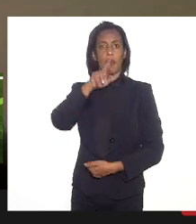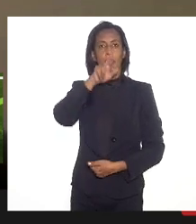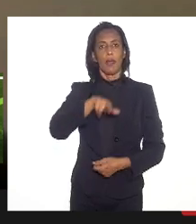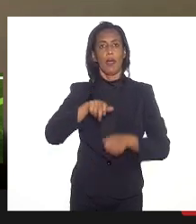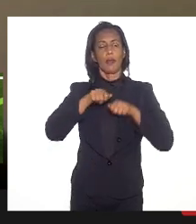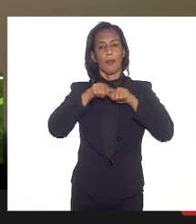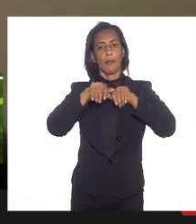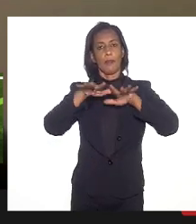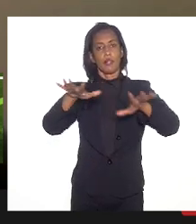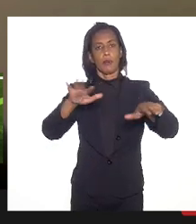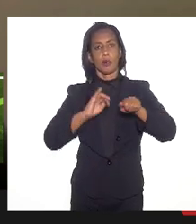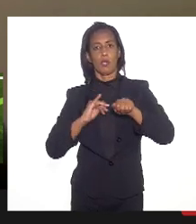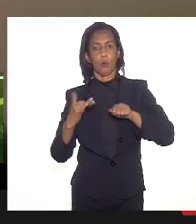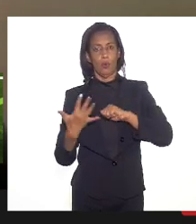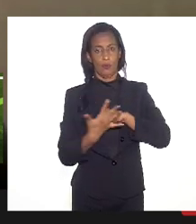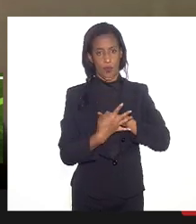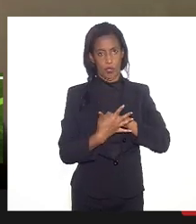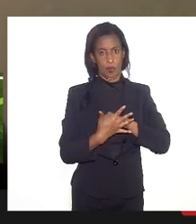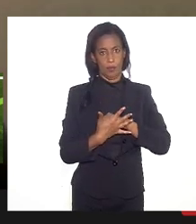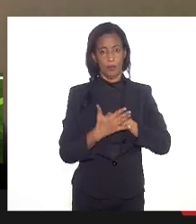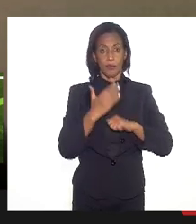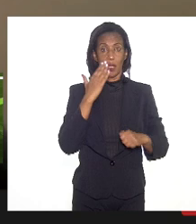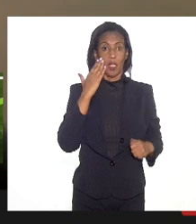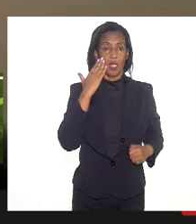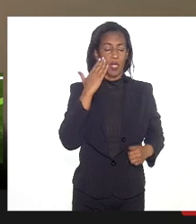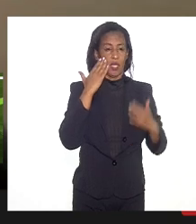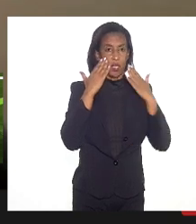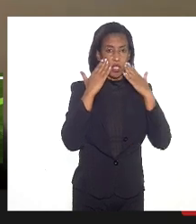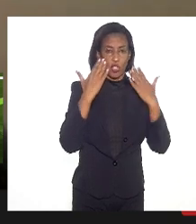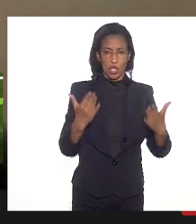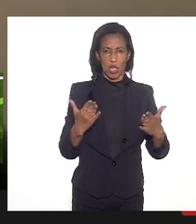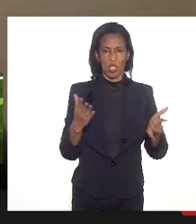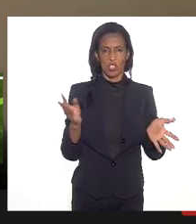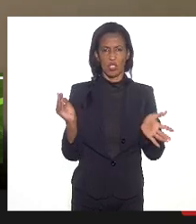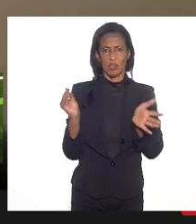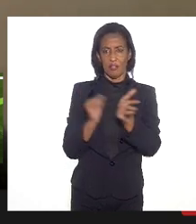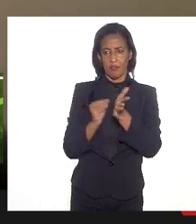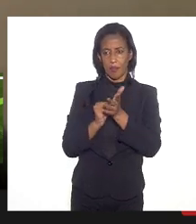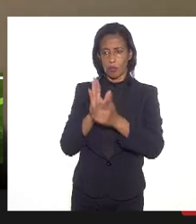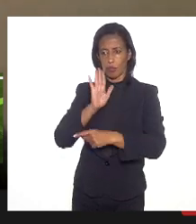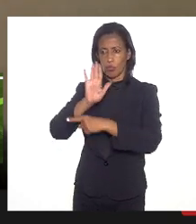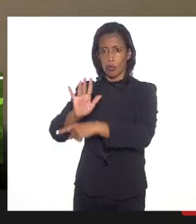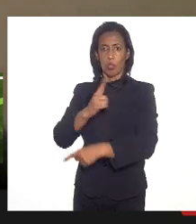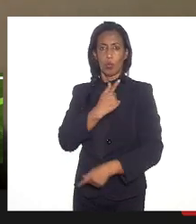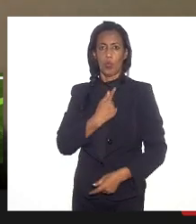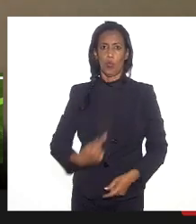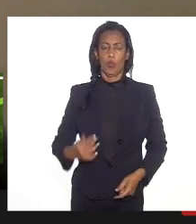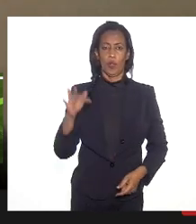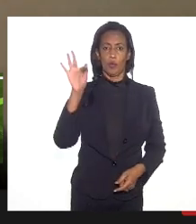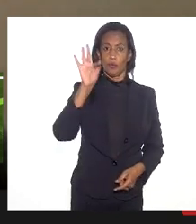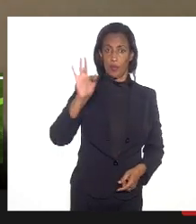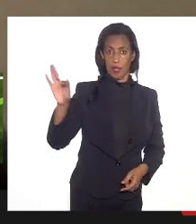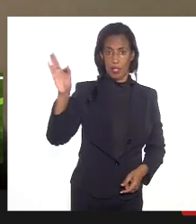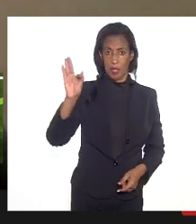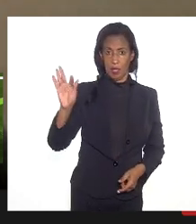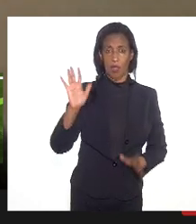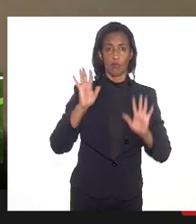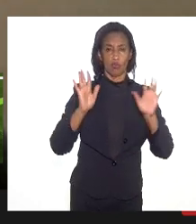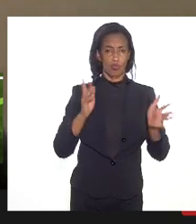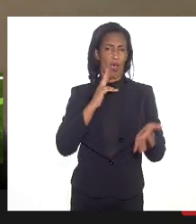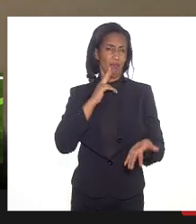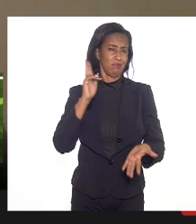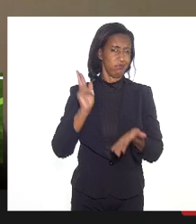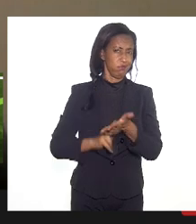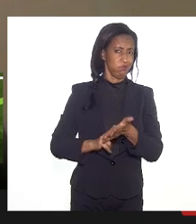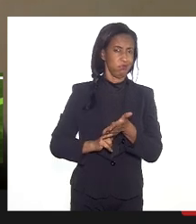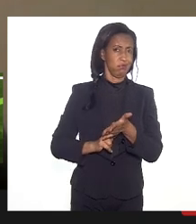de COVID-19 e diante de graves omissões do governo federal, já